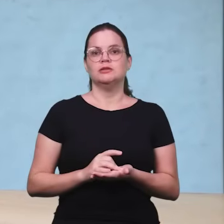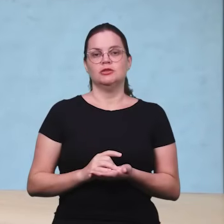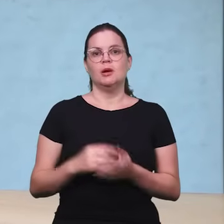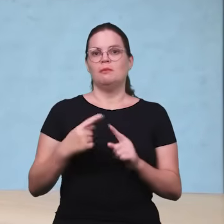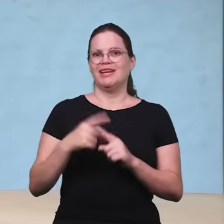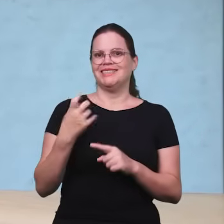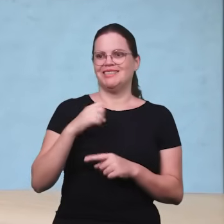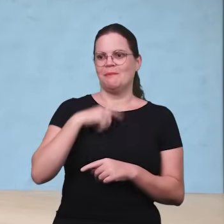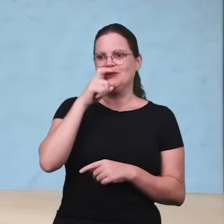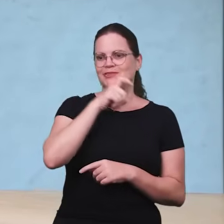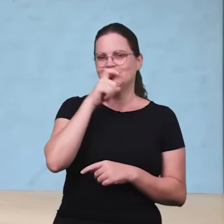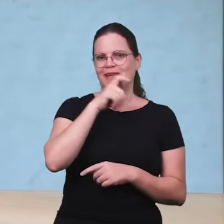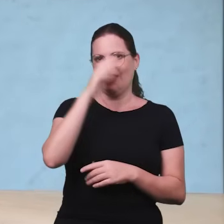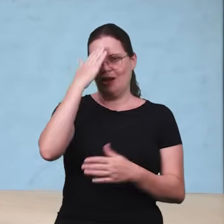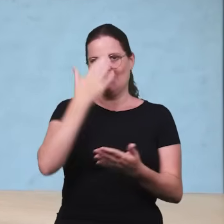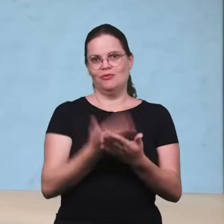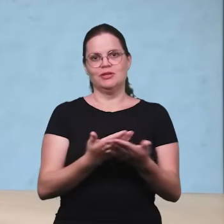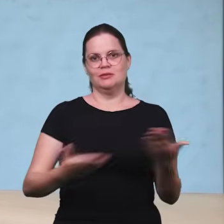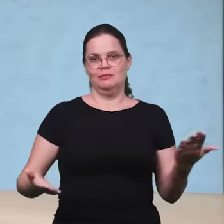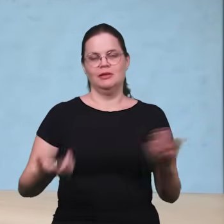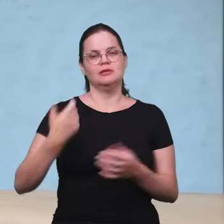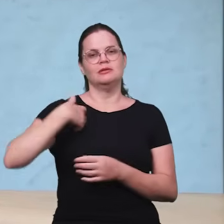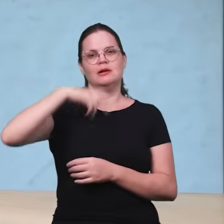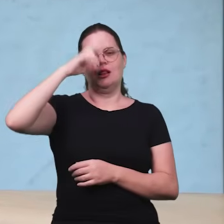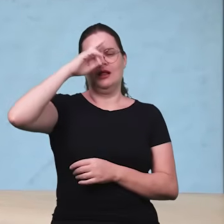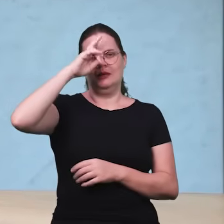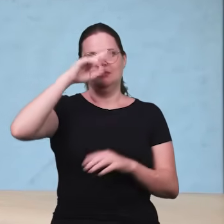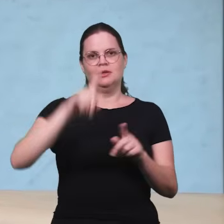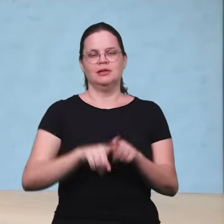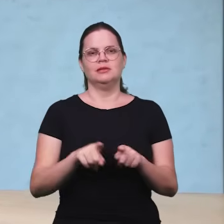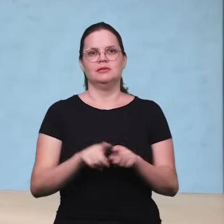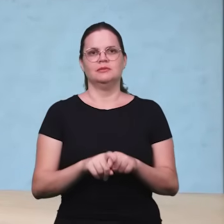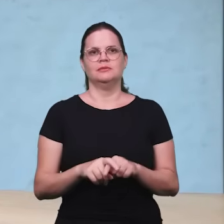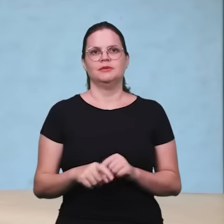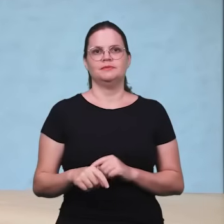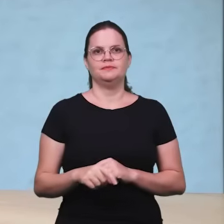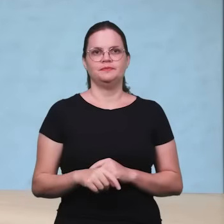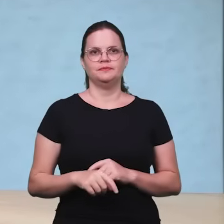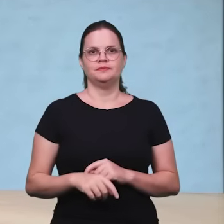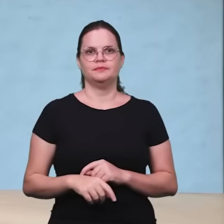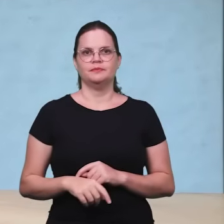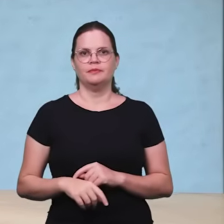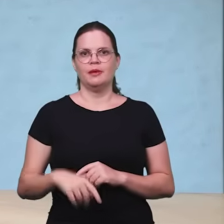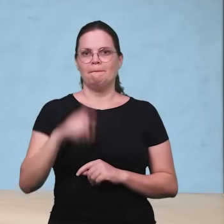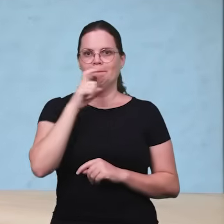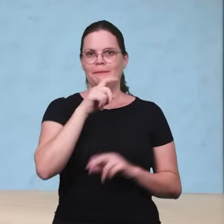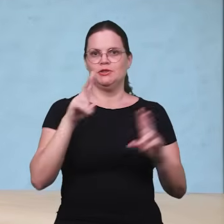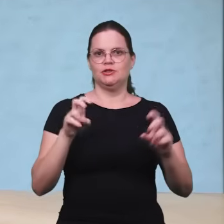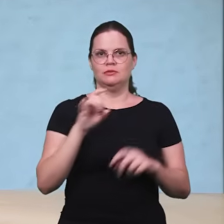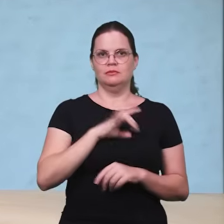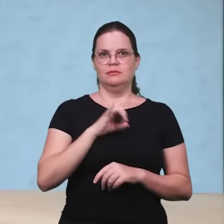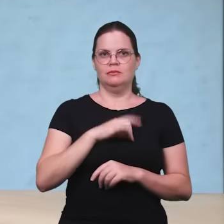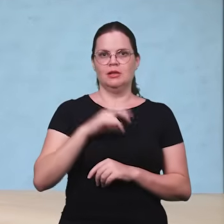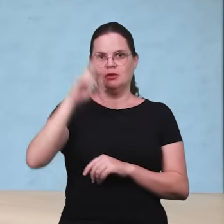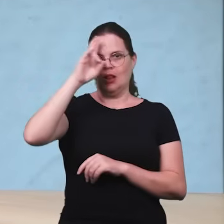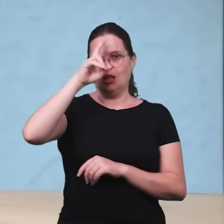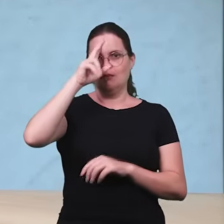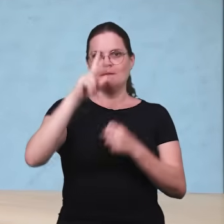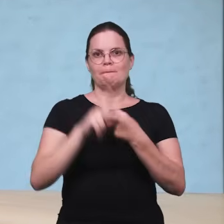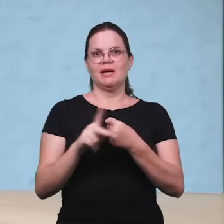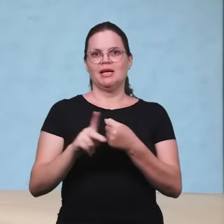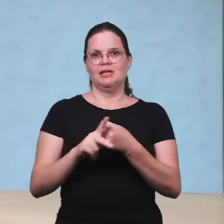quebrada, não é? Eu lembrei até do exemplo que o senhor falou agora sobre mentir por medo na Bíblia de Pedro,